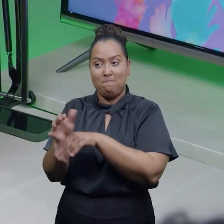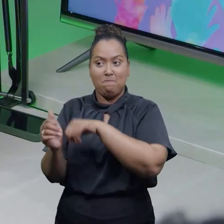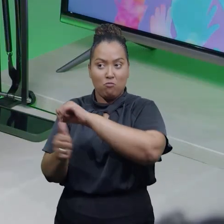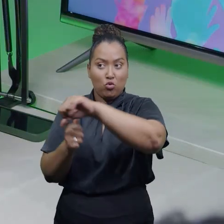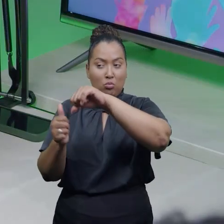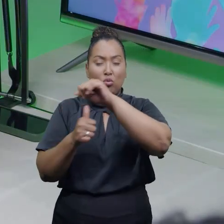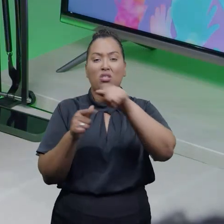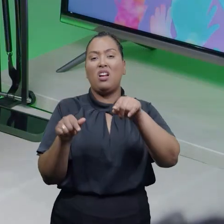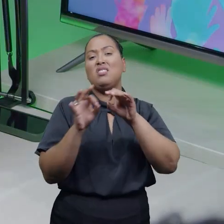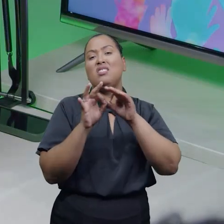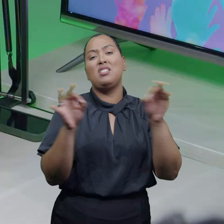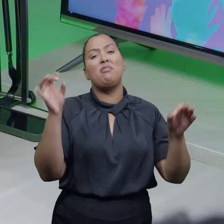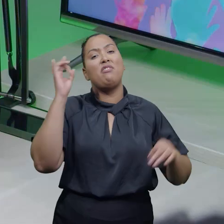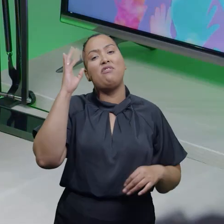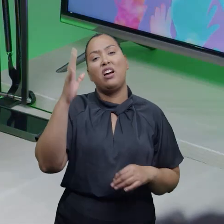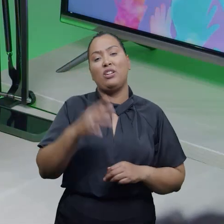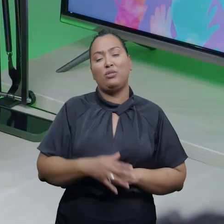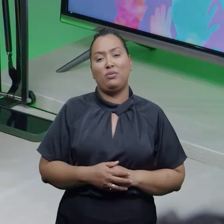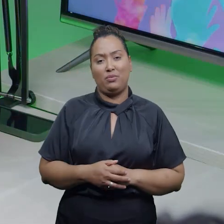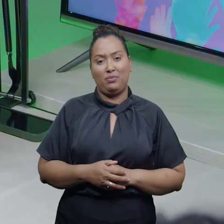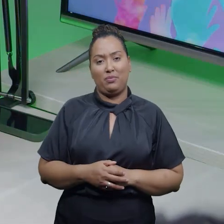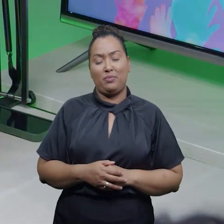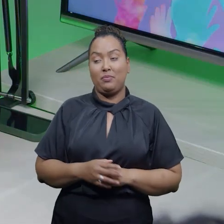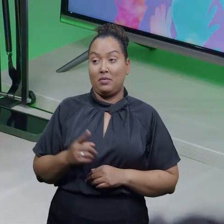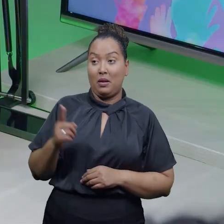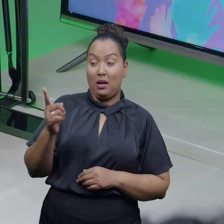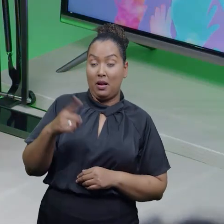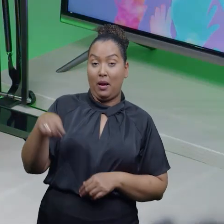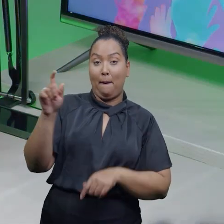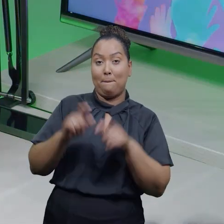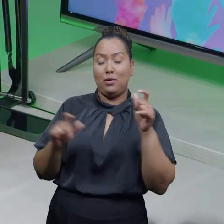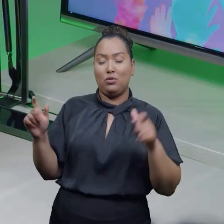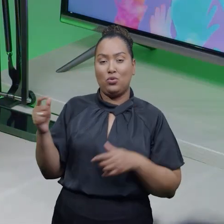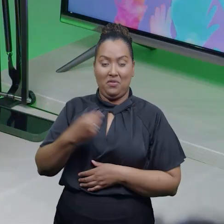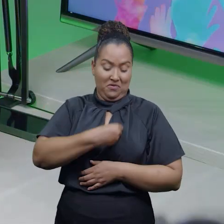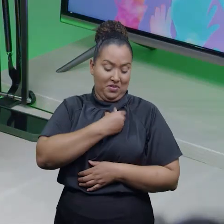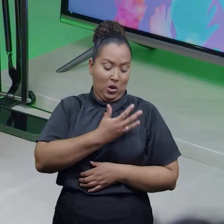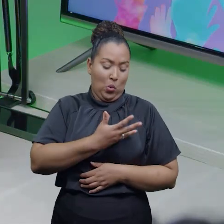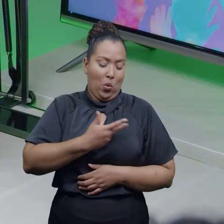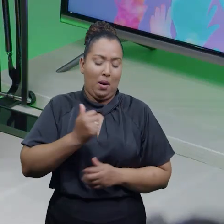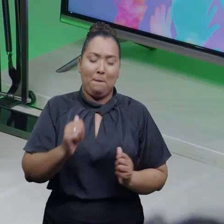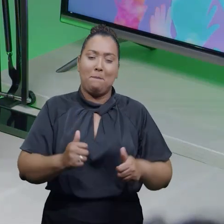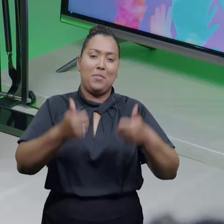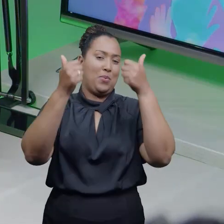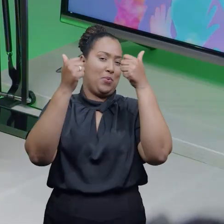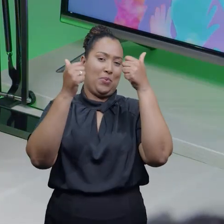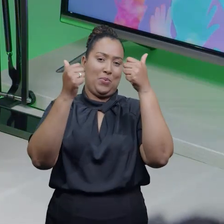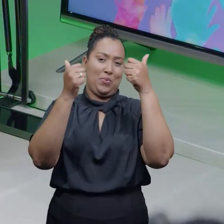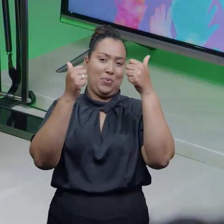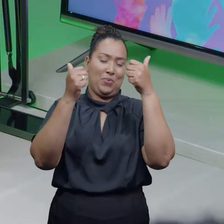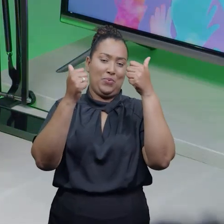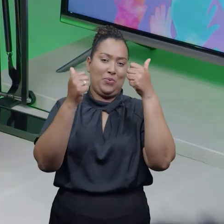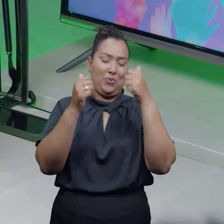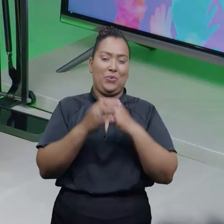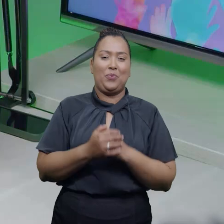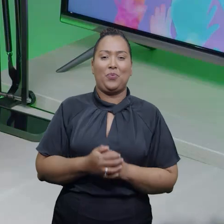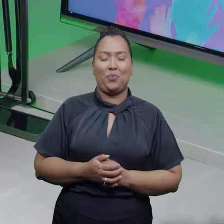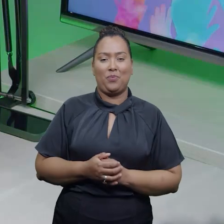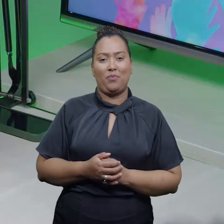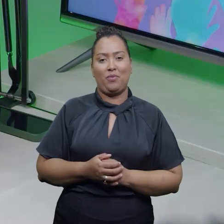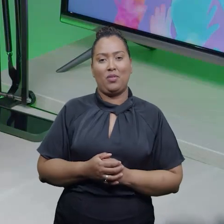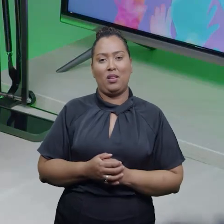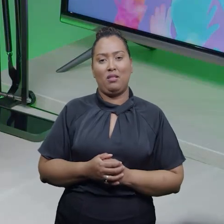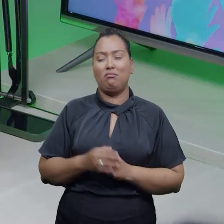ela é algo muito simples de fazer e que tem uma melhora de qualidade de vida para essas pessoas imensurável. E assim a gente